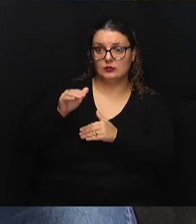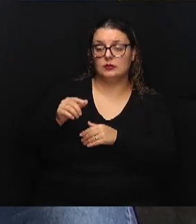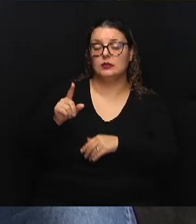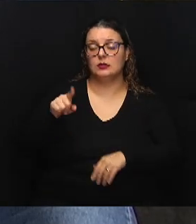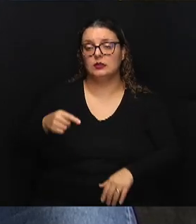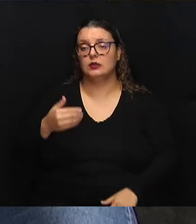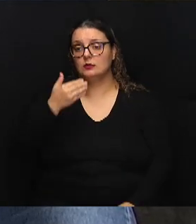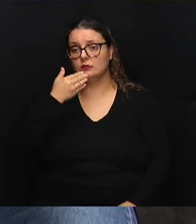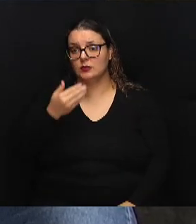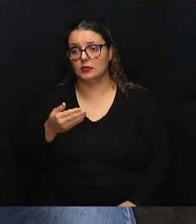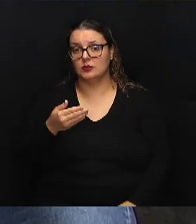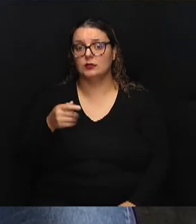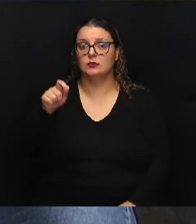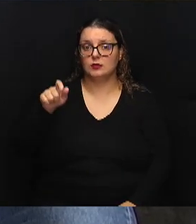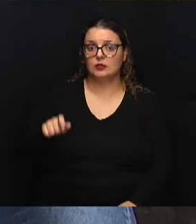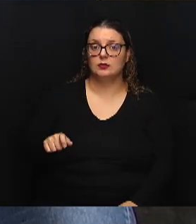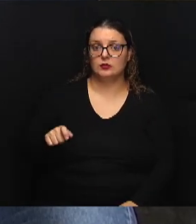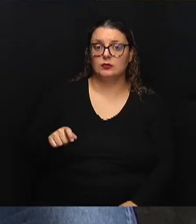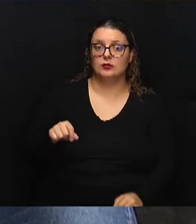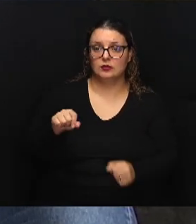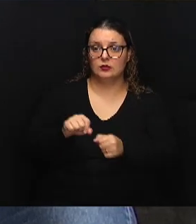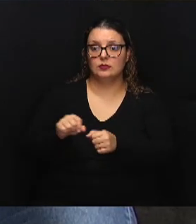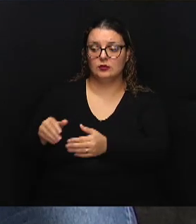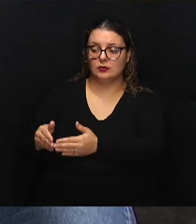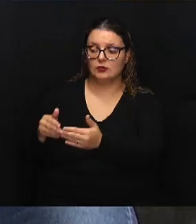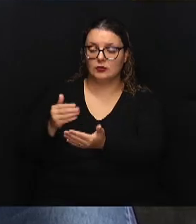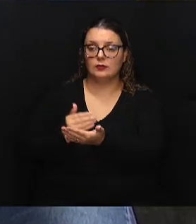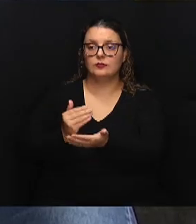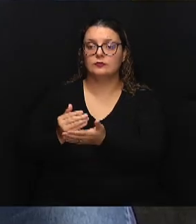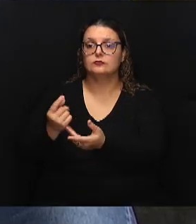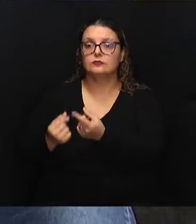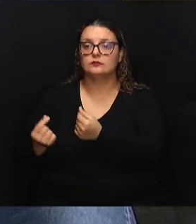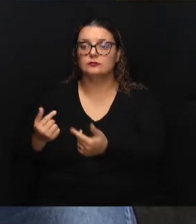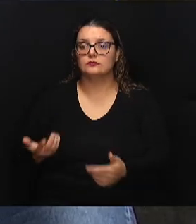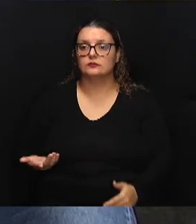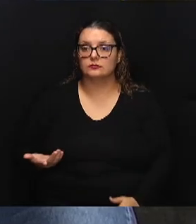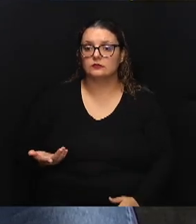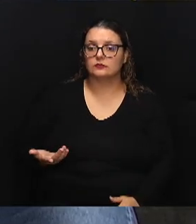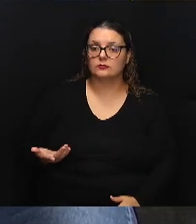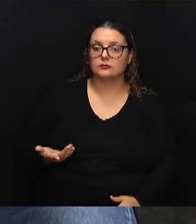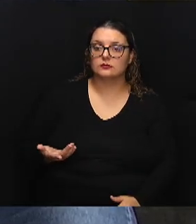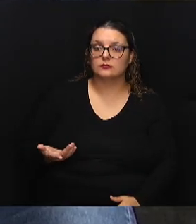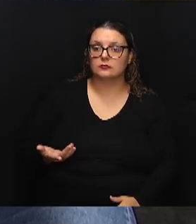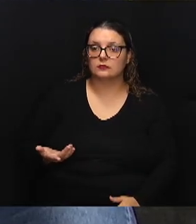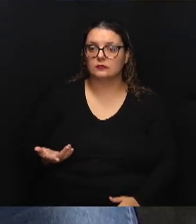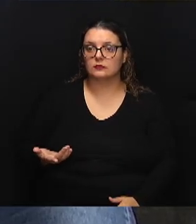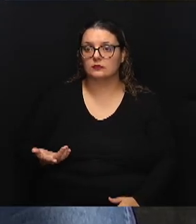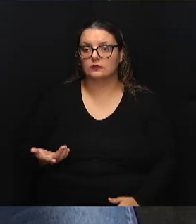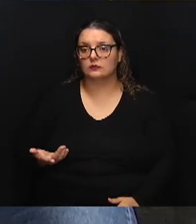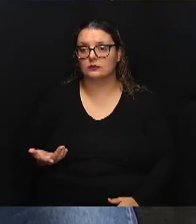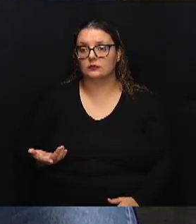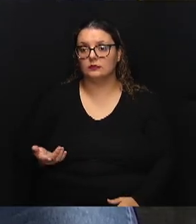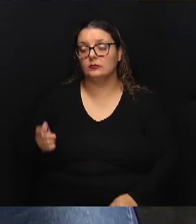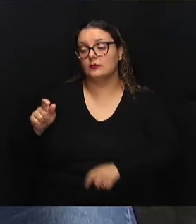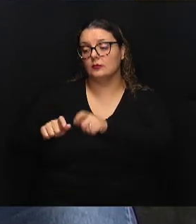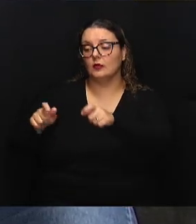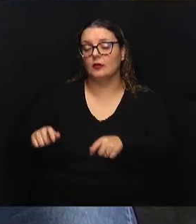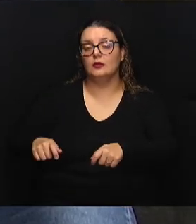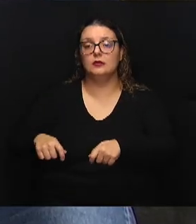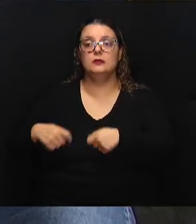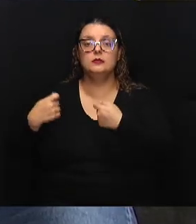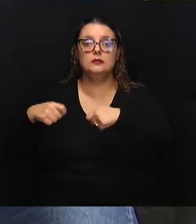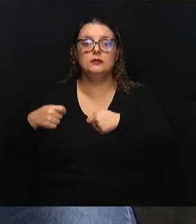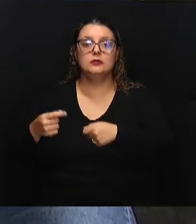cobrado pela pessoa que faz o empréstimo desse dinheiro. Então, na ponta de quem está precisando desse